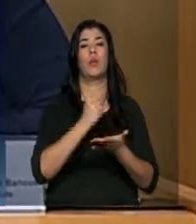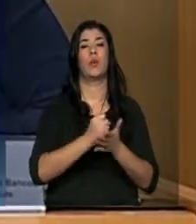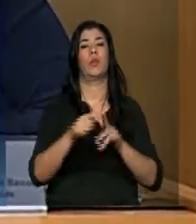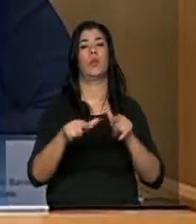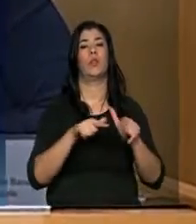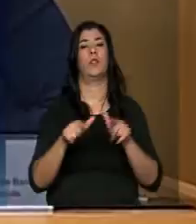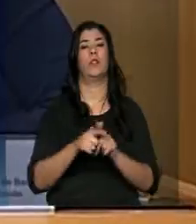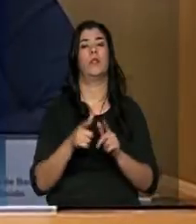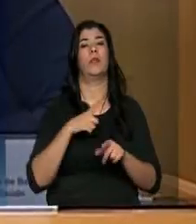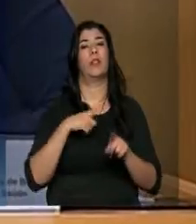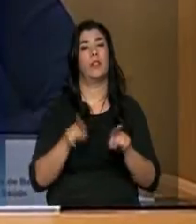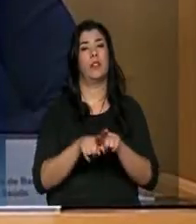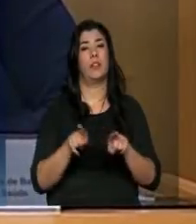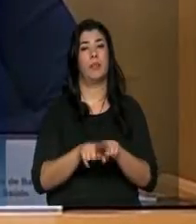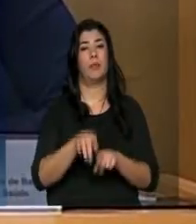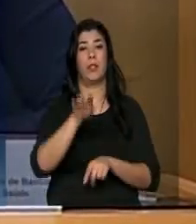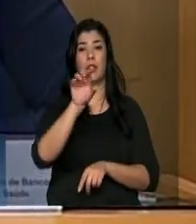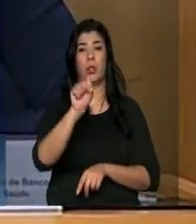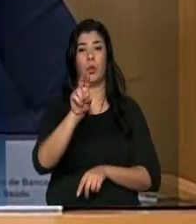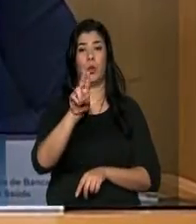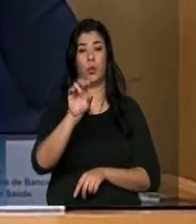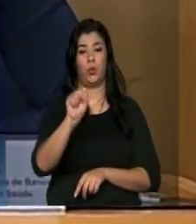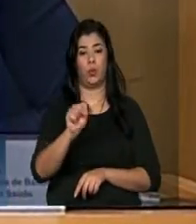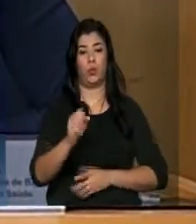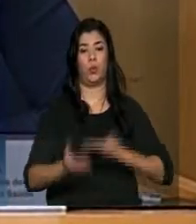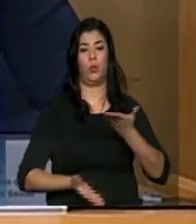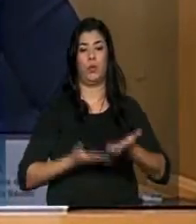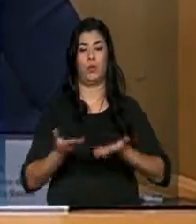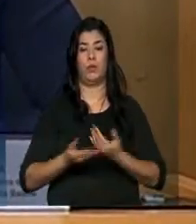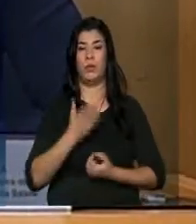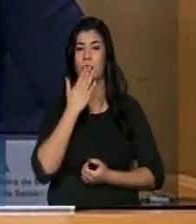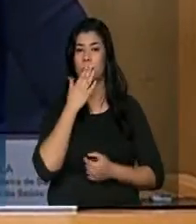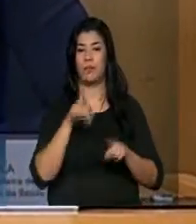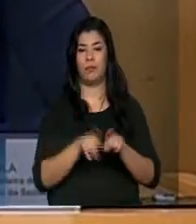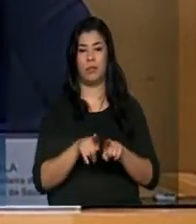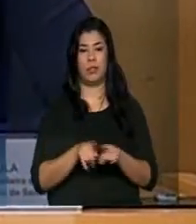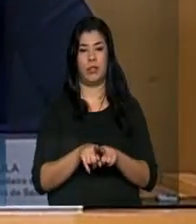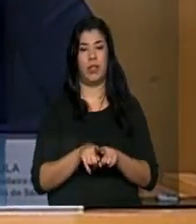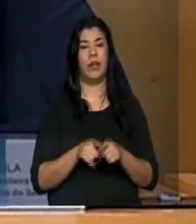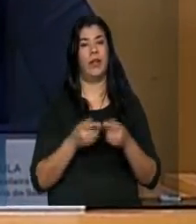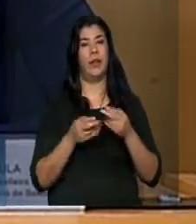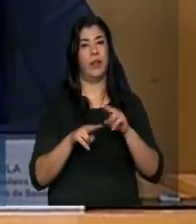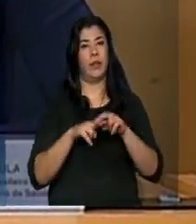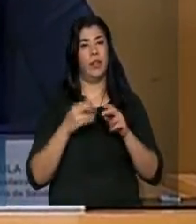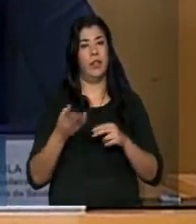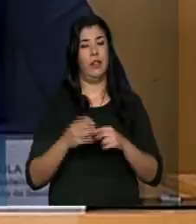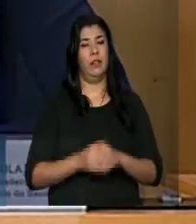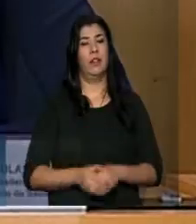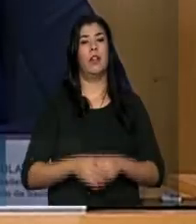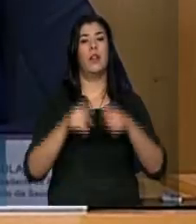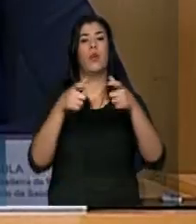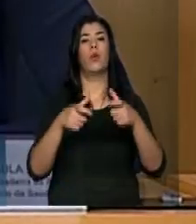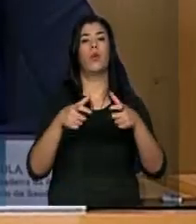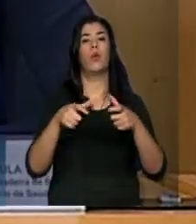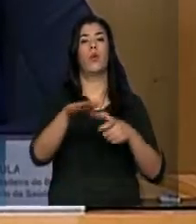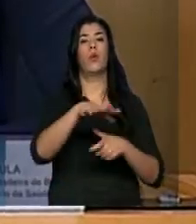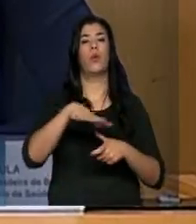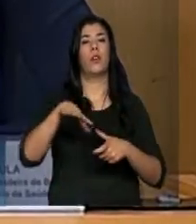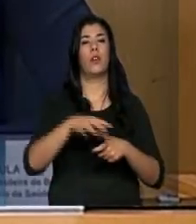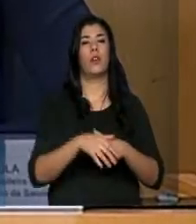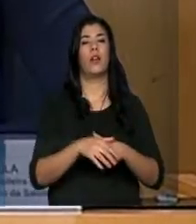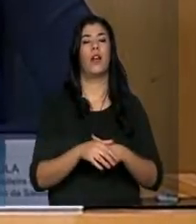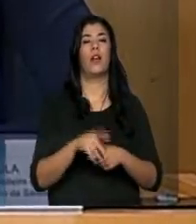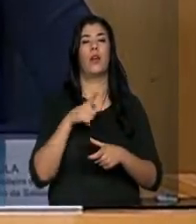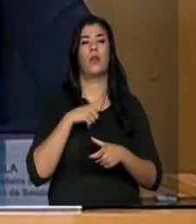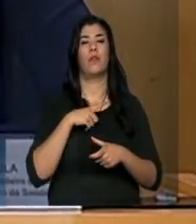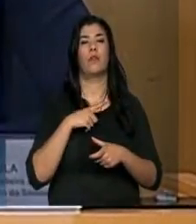e do SUS, né, dos nossos serviços. E os bancos de leite têm se prestado, têm exercitado de uma forma primorosa esse papel